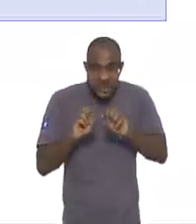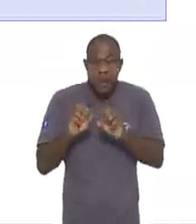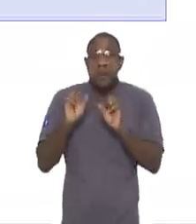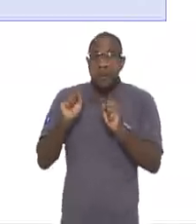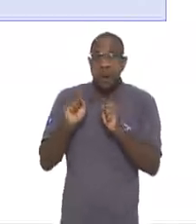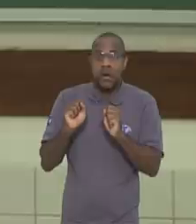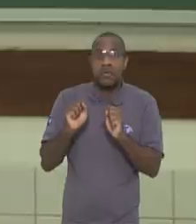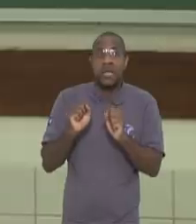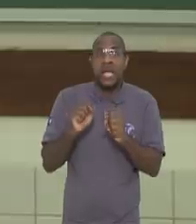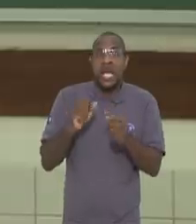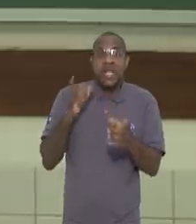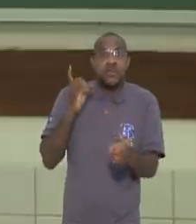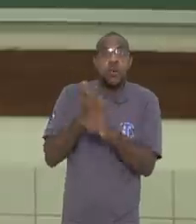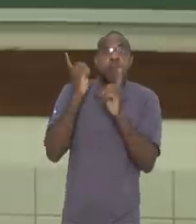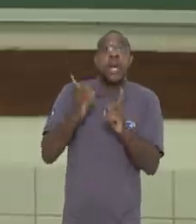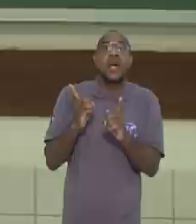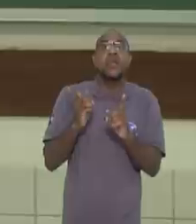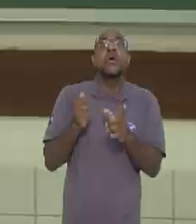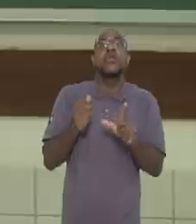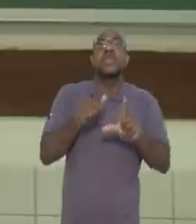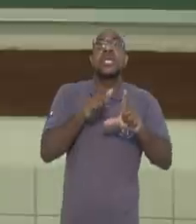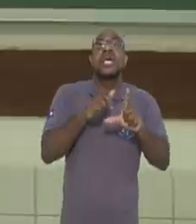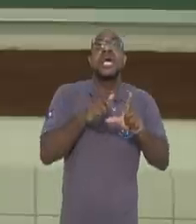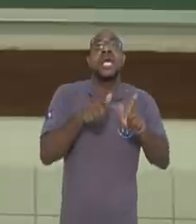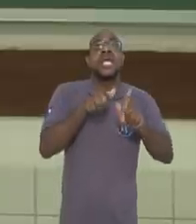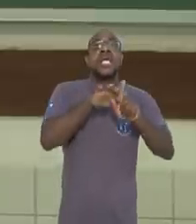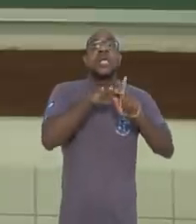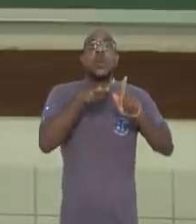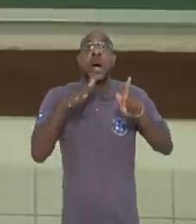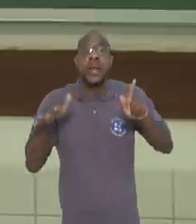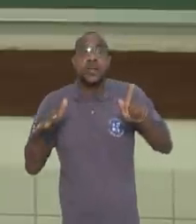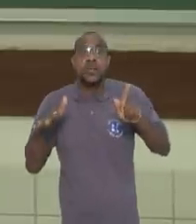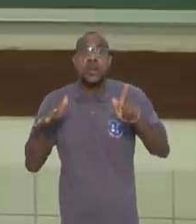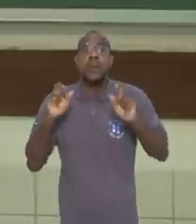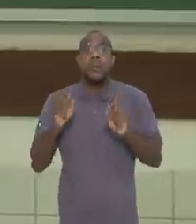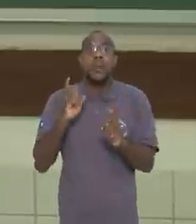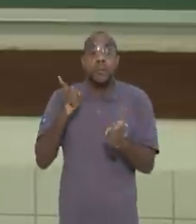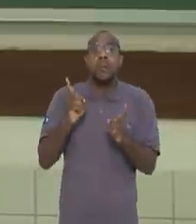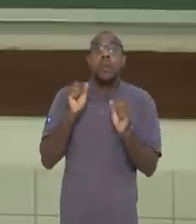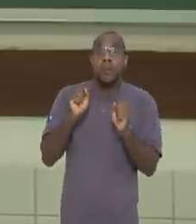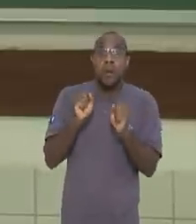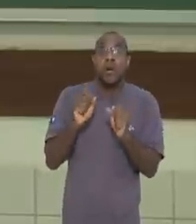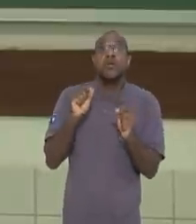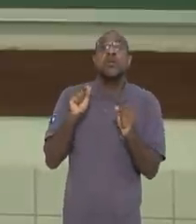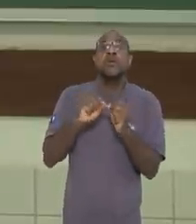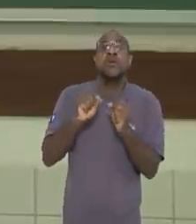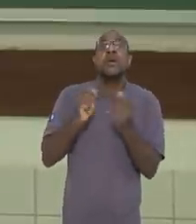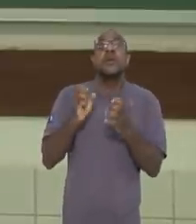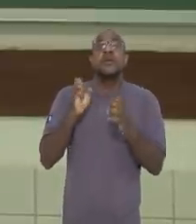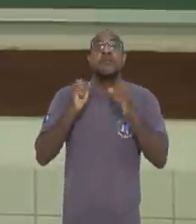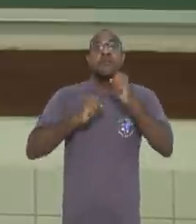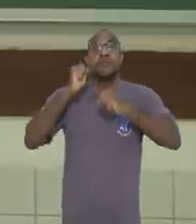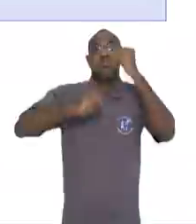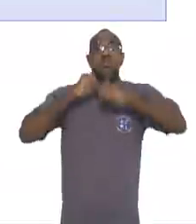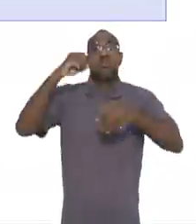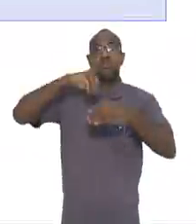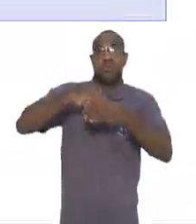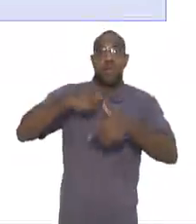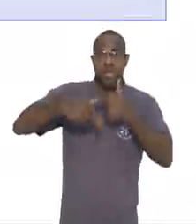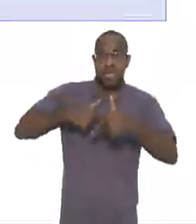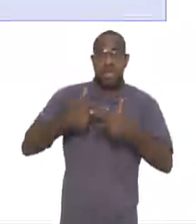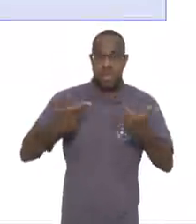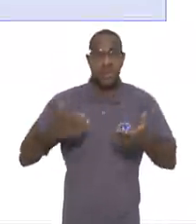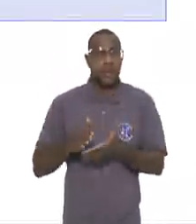indústria, inclusive para o combustível, se vocês lerem a matéria completa aqui. Completa não, né? Esse recorte completo. Outro aqui, ó.